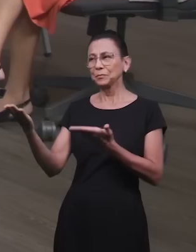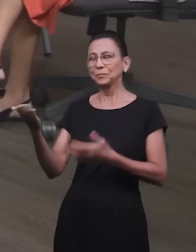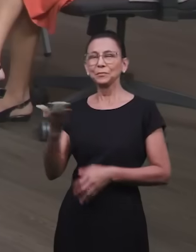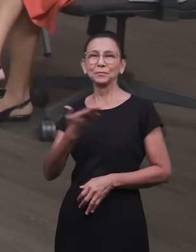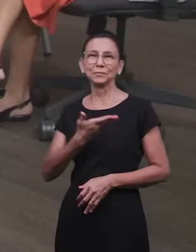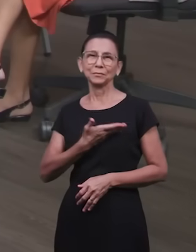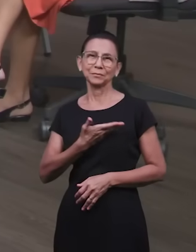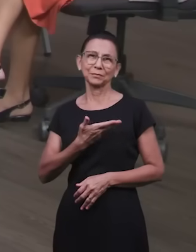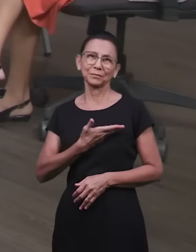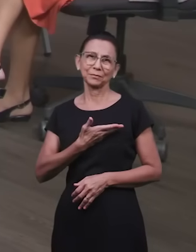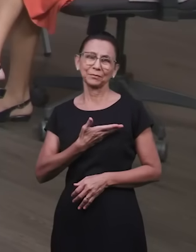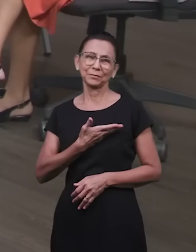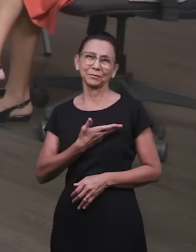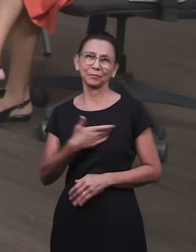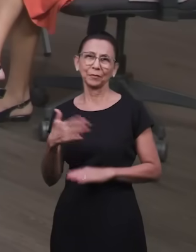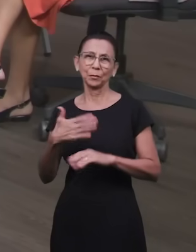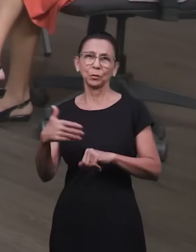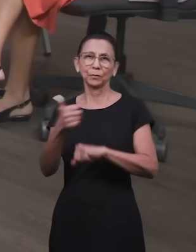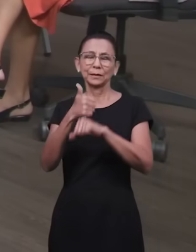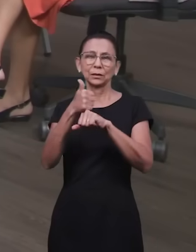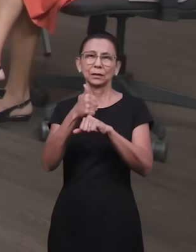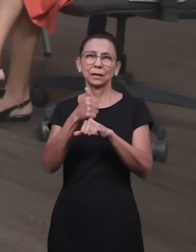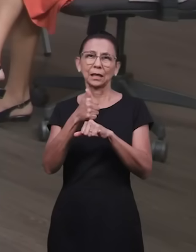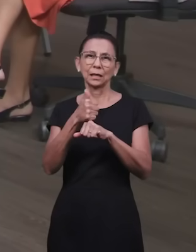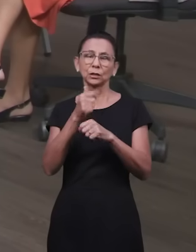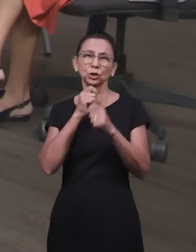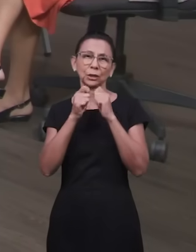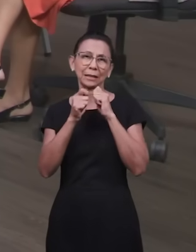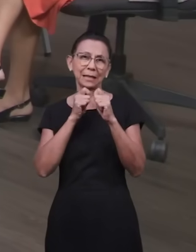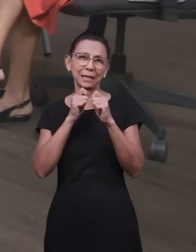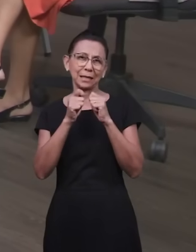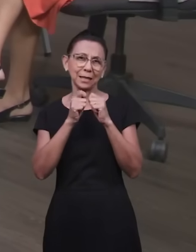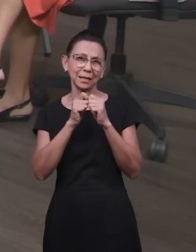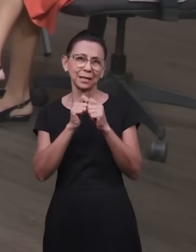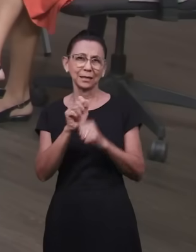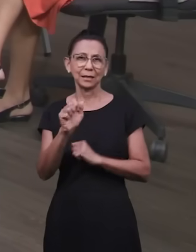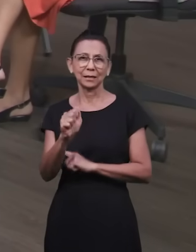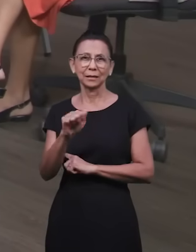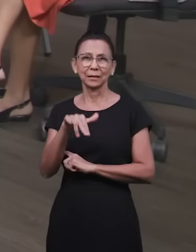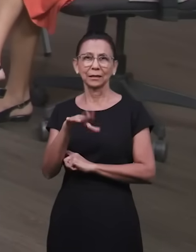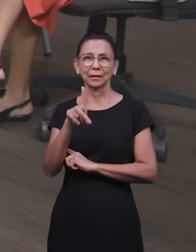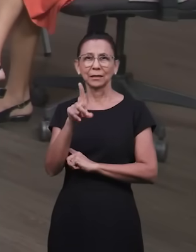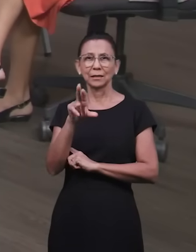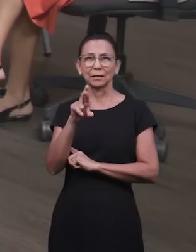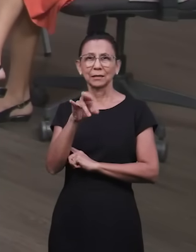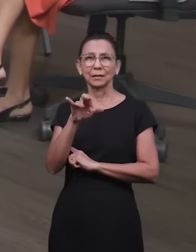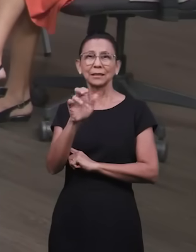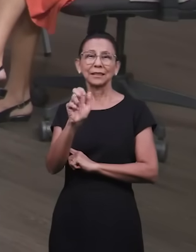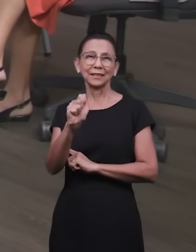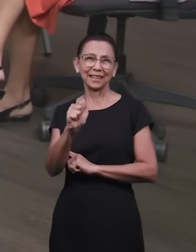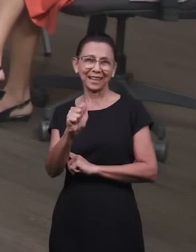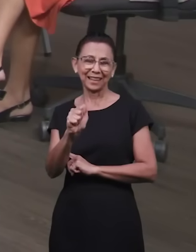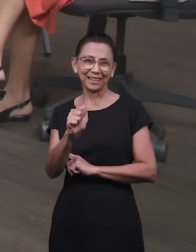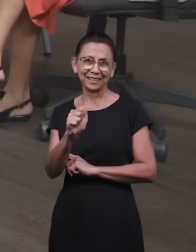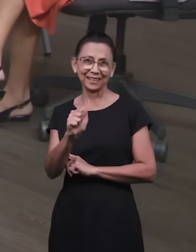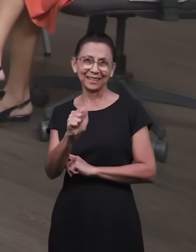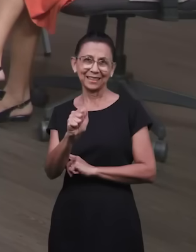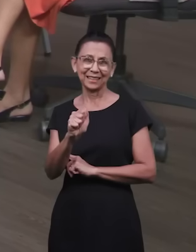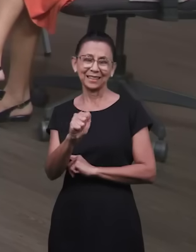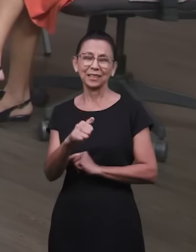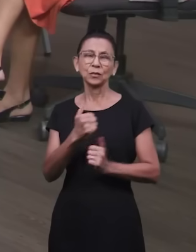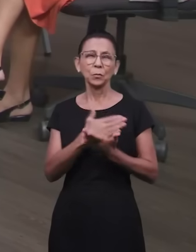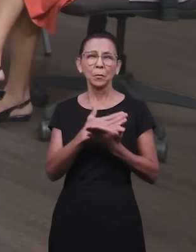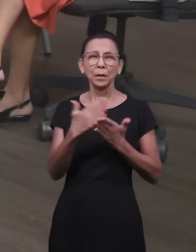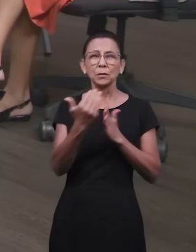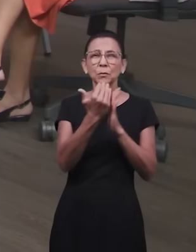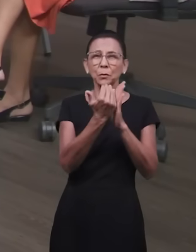colega Andréia Thalma, jornalista, que já está desde da primeira edição, né, Andréia? Exatamente. E que está com a gente hoje para a